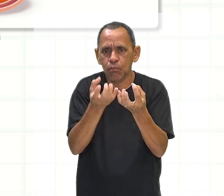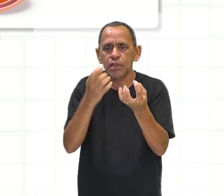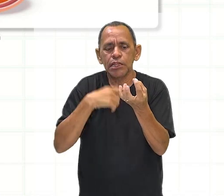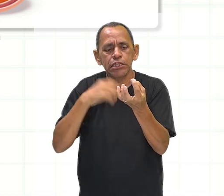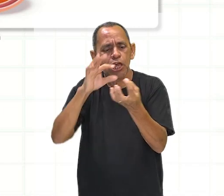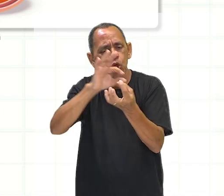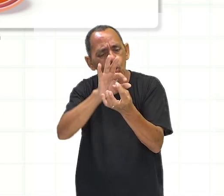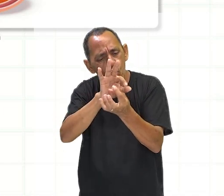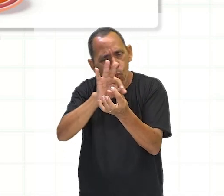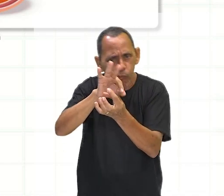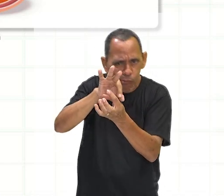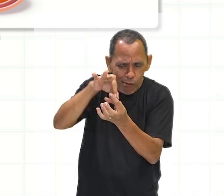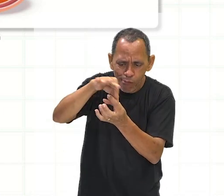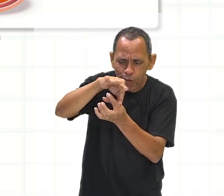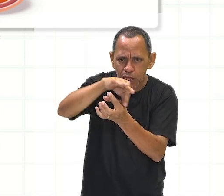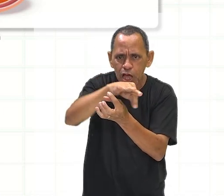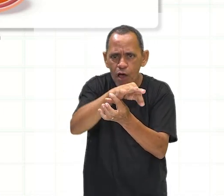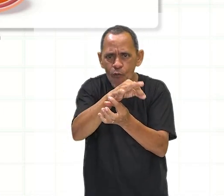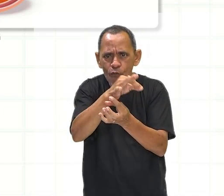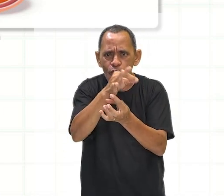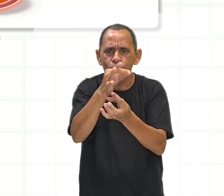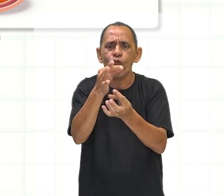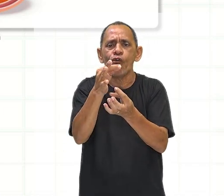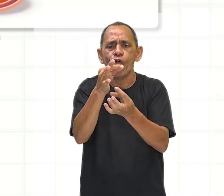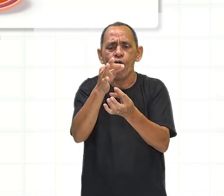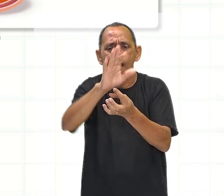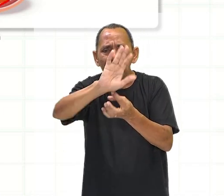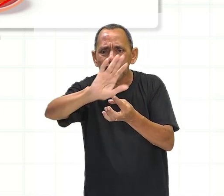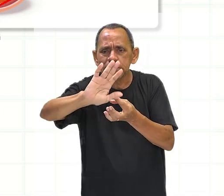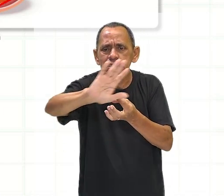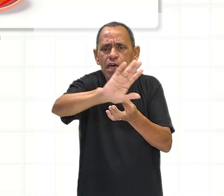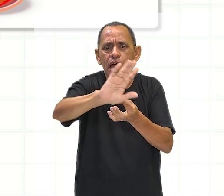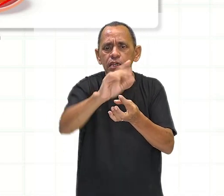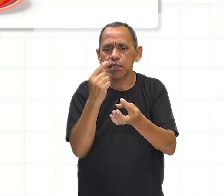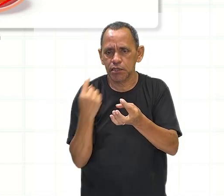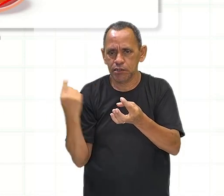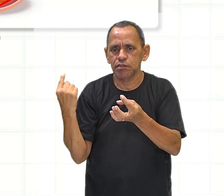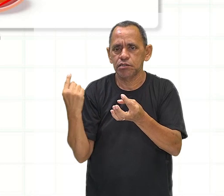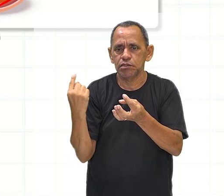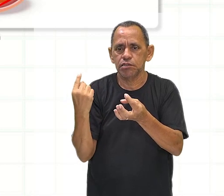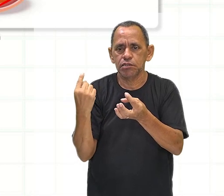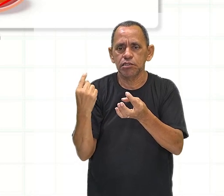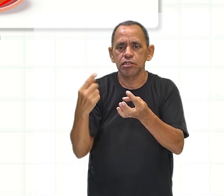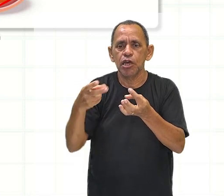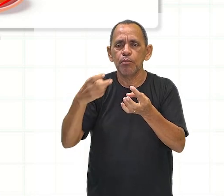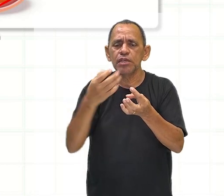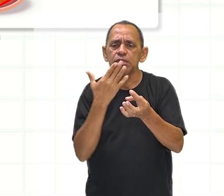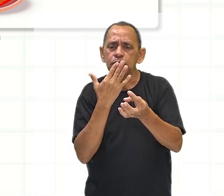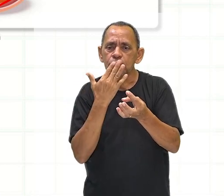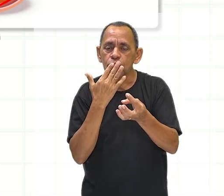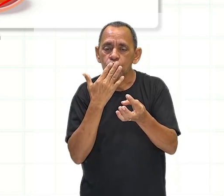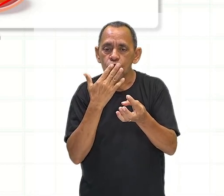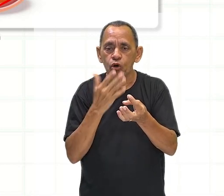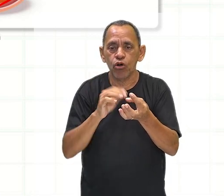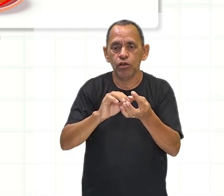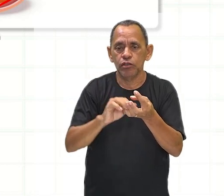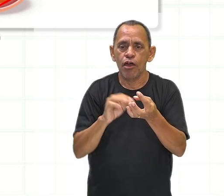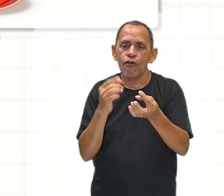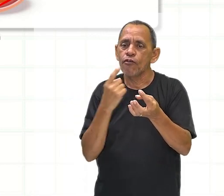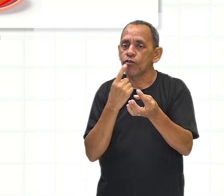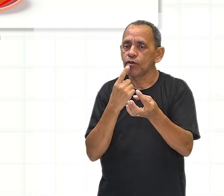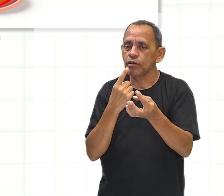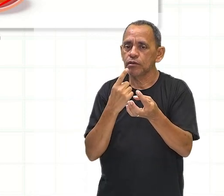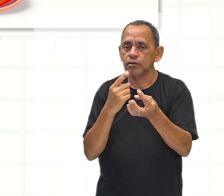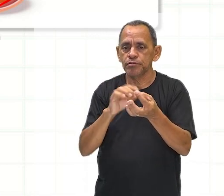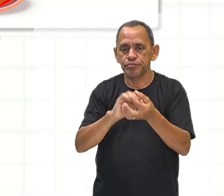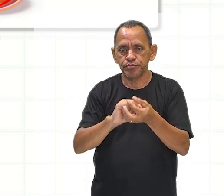pôde visualizar, tá? Então, aqui, ó, nessa área, vou usar outra cor aqui para identificar melhor, nessa área